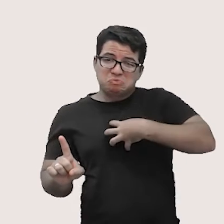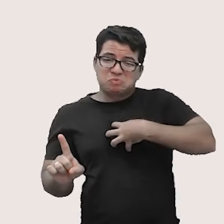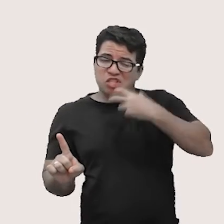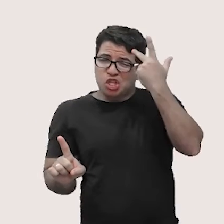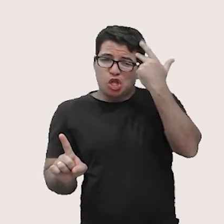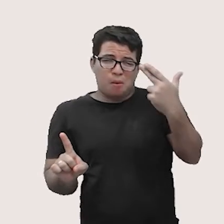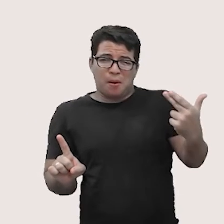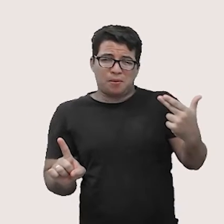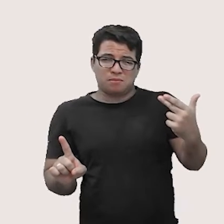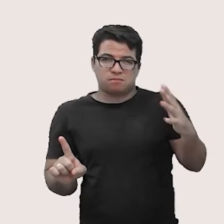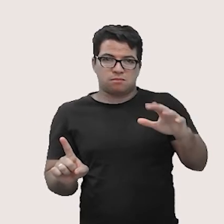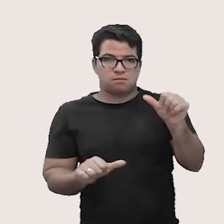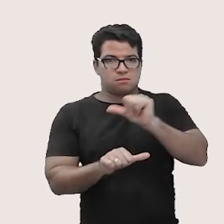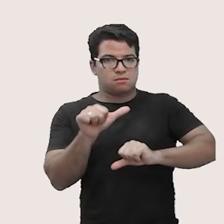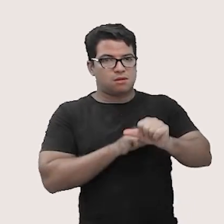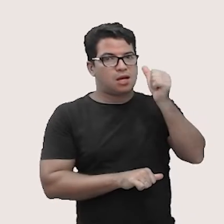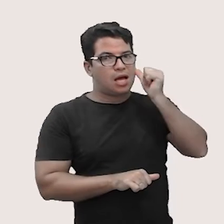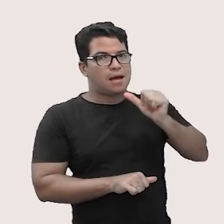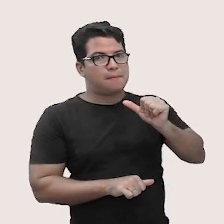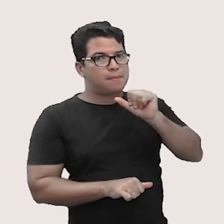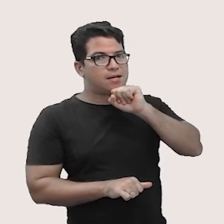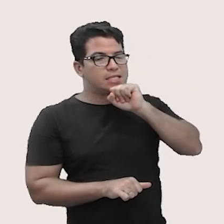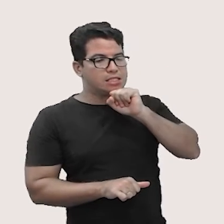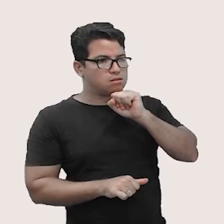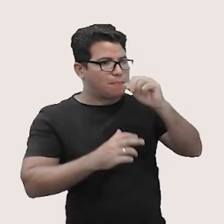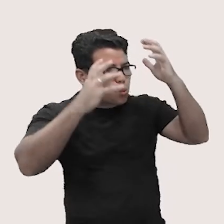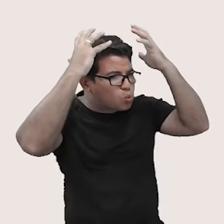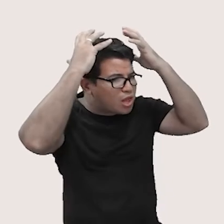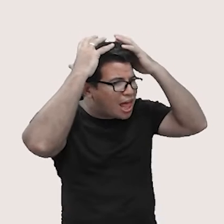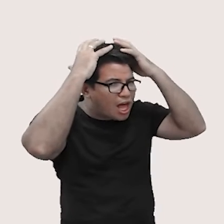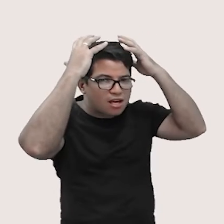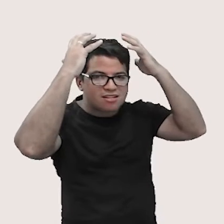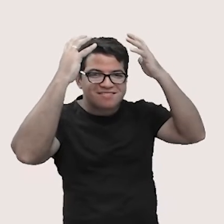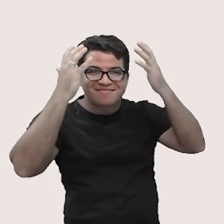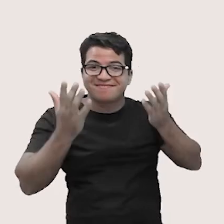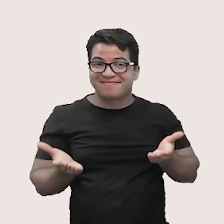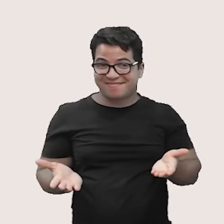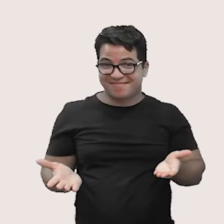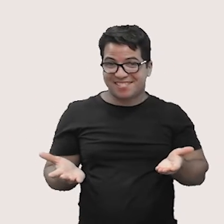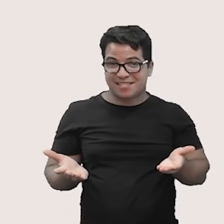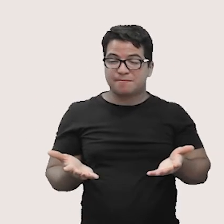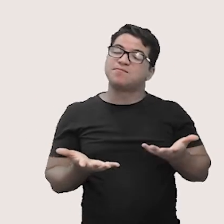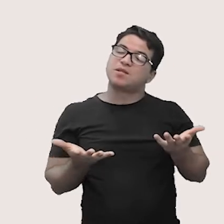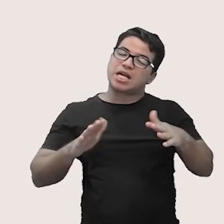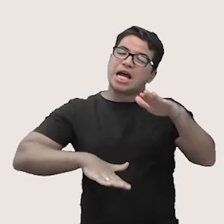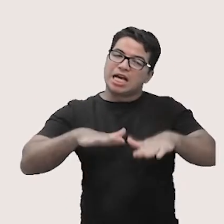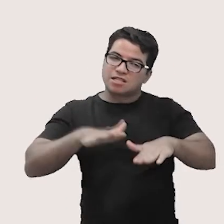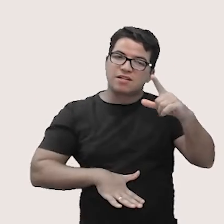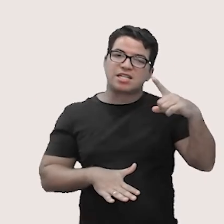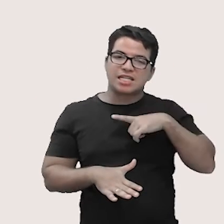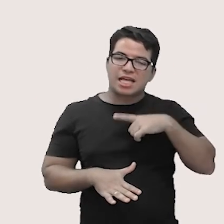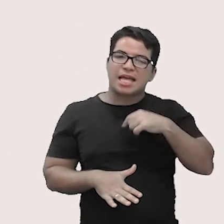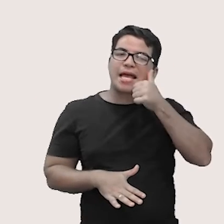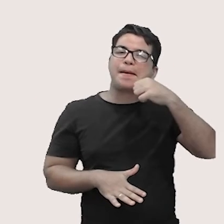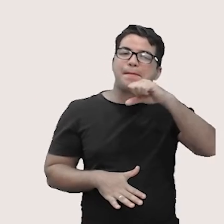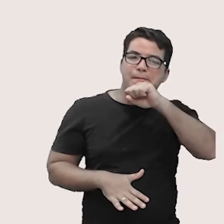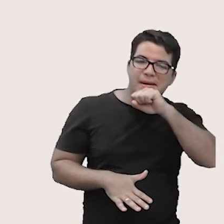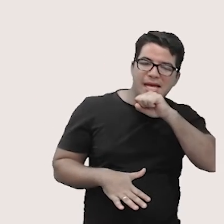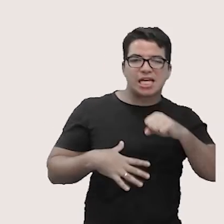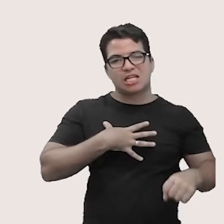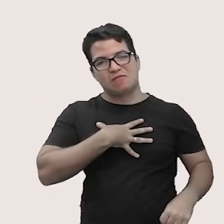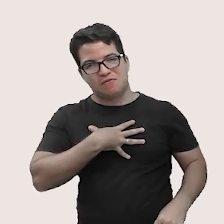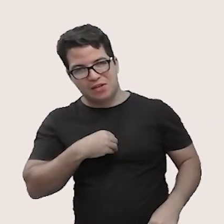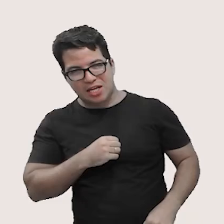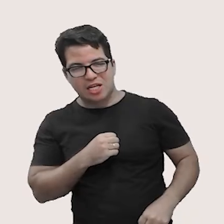muitas vezes a crítica a valores sociais é essa relação justamente entre mãe e filha. Ainda bem que, segundo a historinha, né, é um recorte